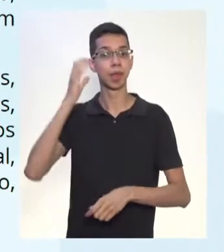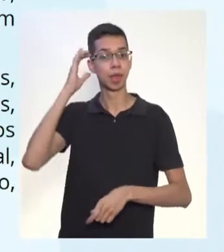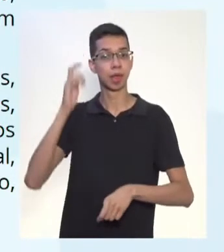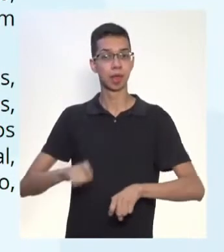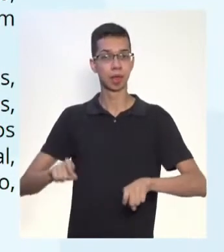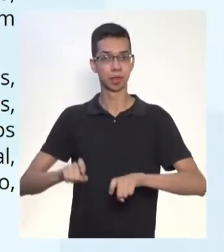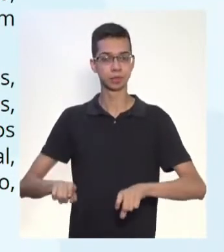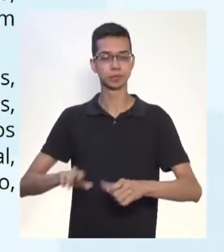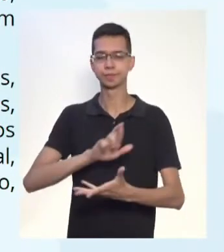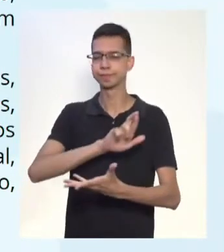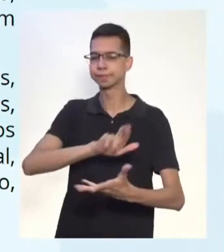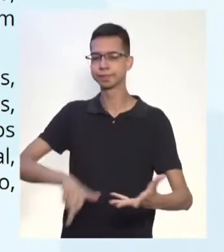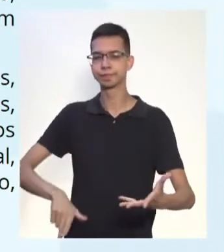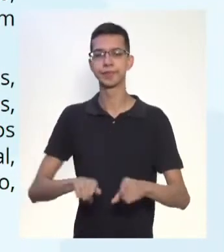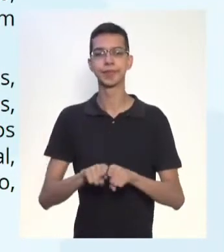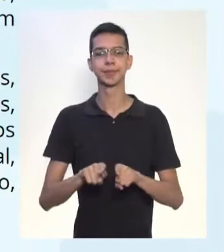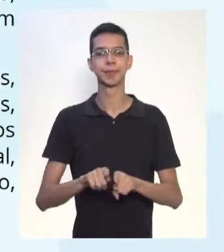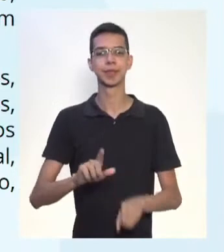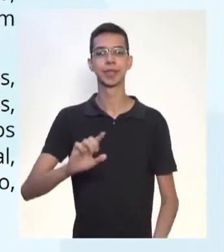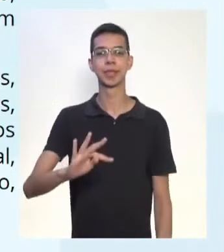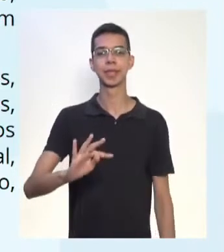radiofônicos e